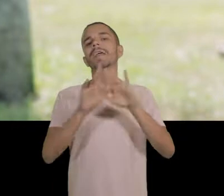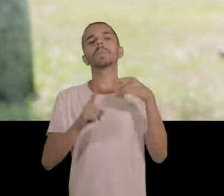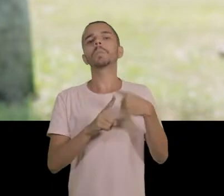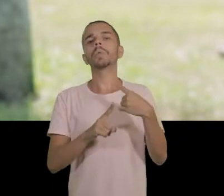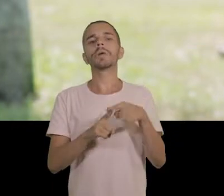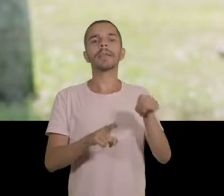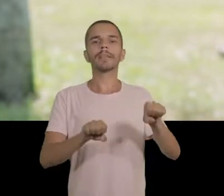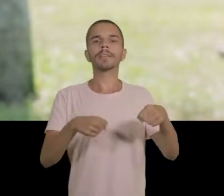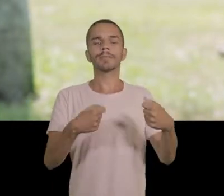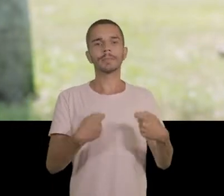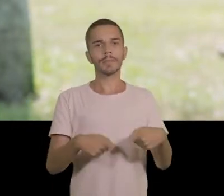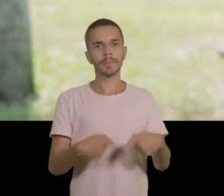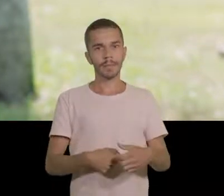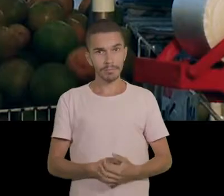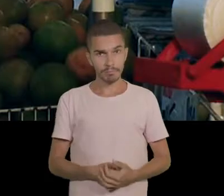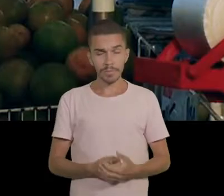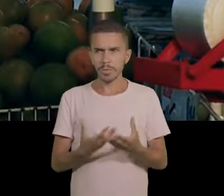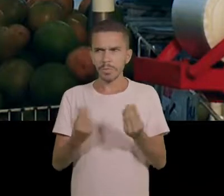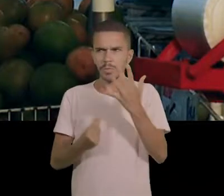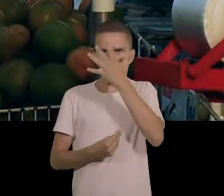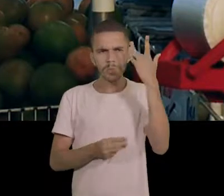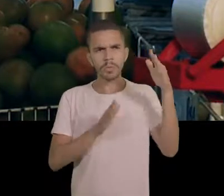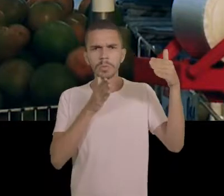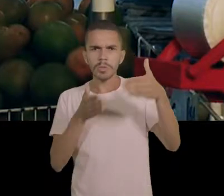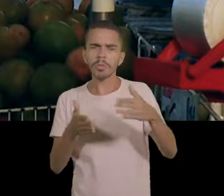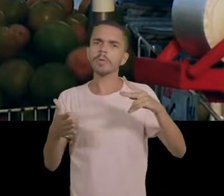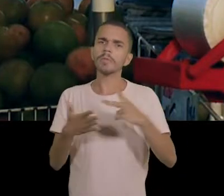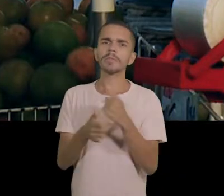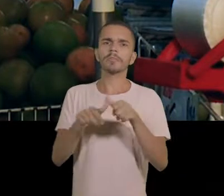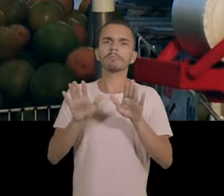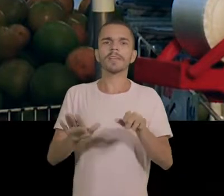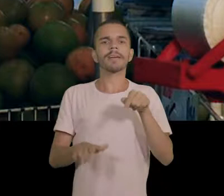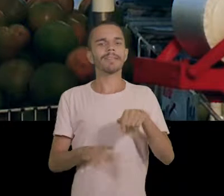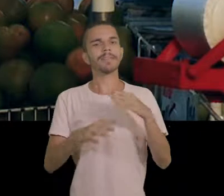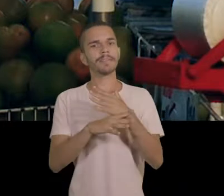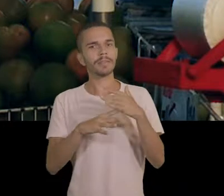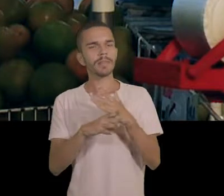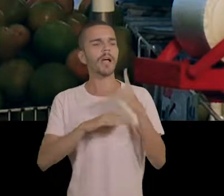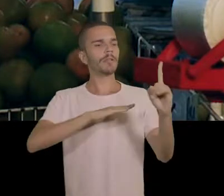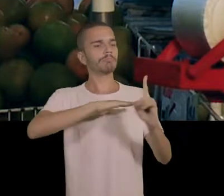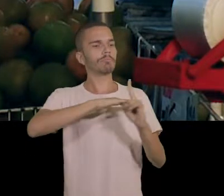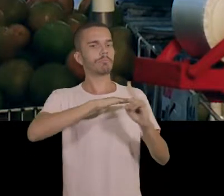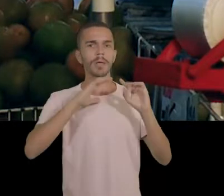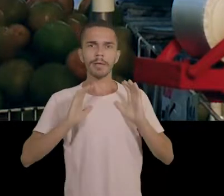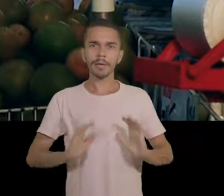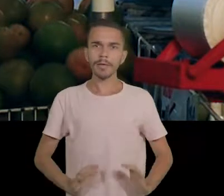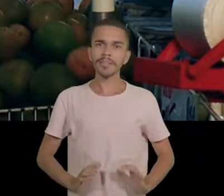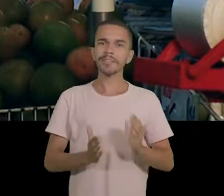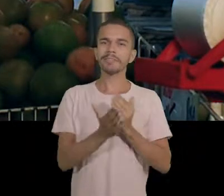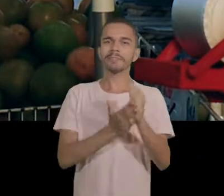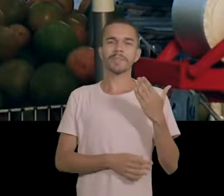região, compreende por que deve defendê-la. Muitas pessoas vieram, acabaram ficando em Palotina, nós tivemos muitos clientes, a gente formou